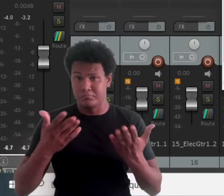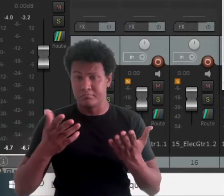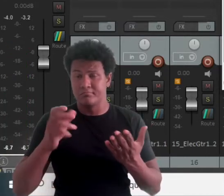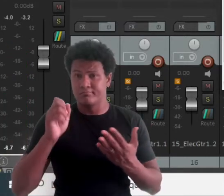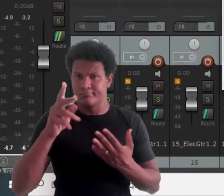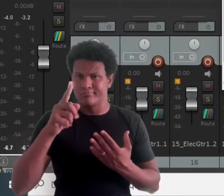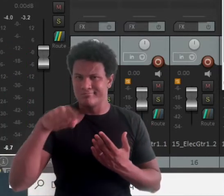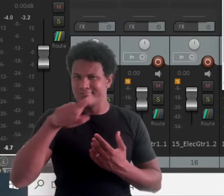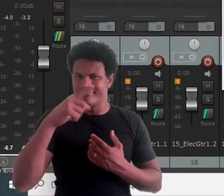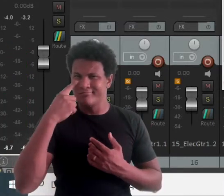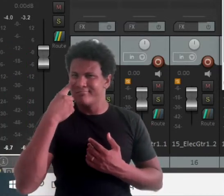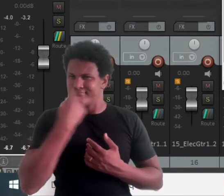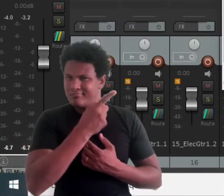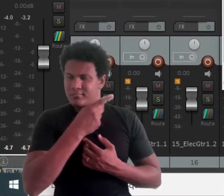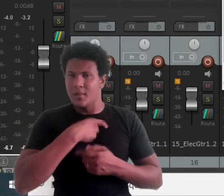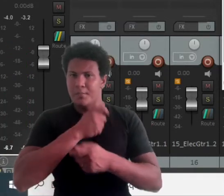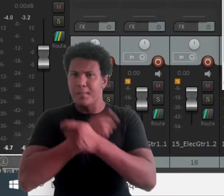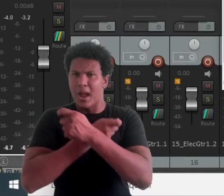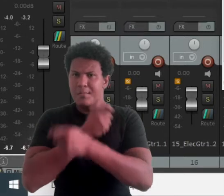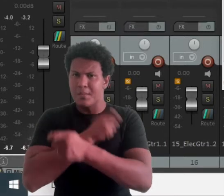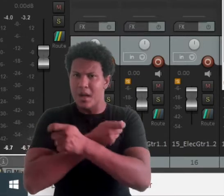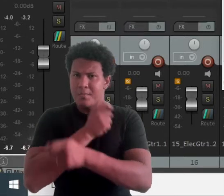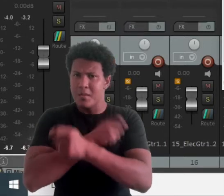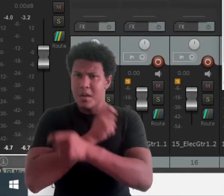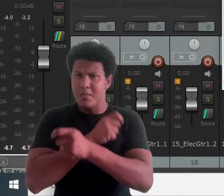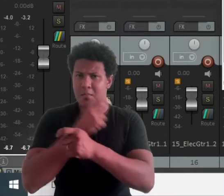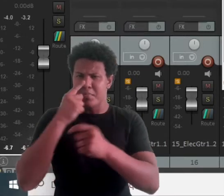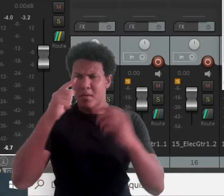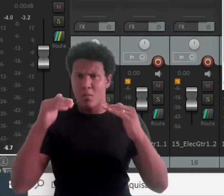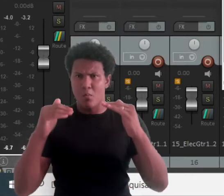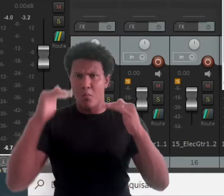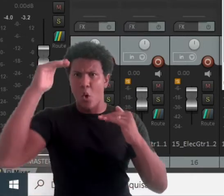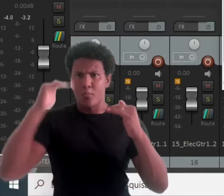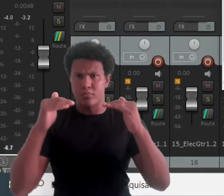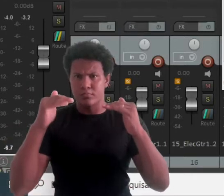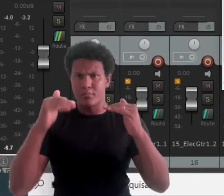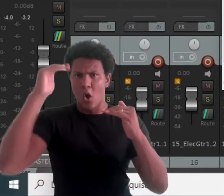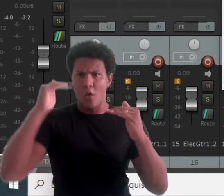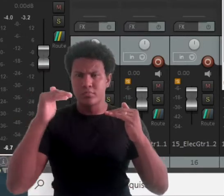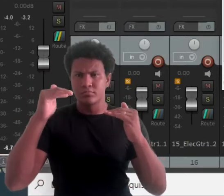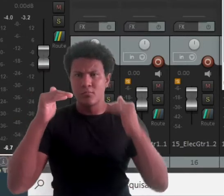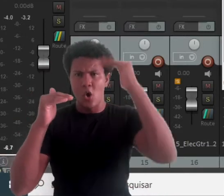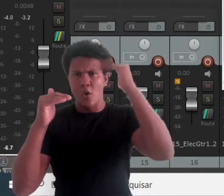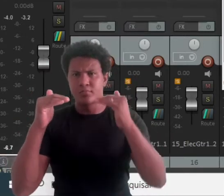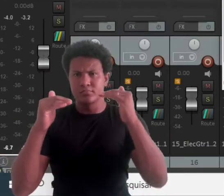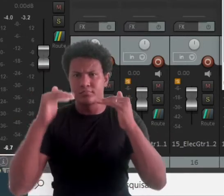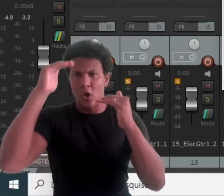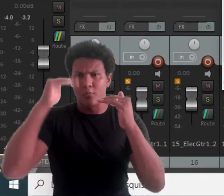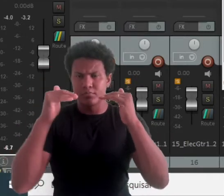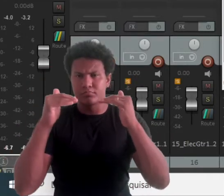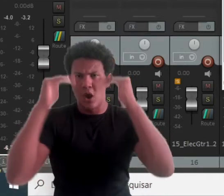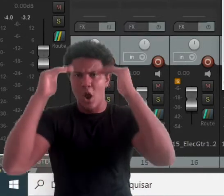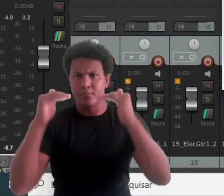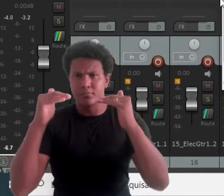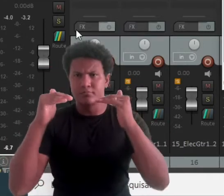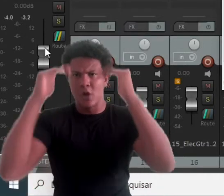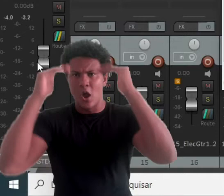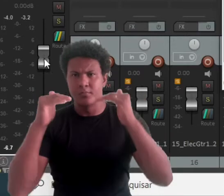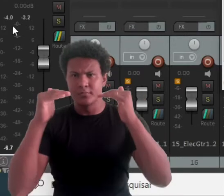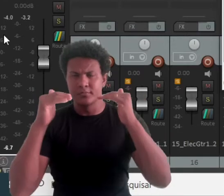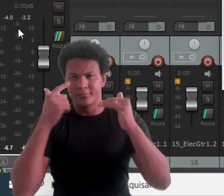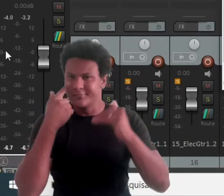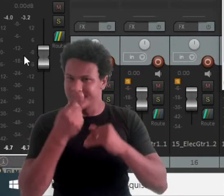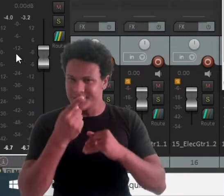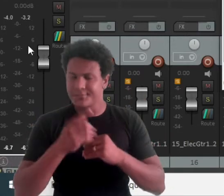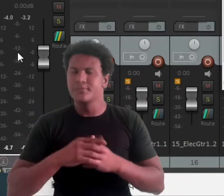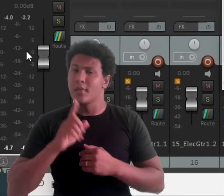Pronto, vocês estão vendo aqui, né, ó, que eu limitei aqui a caixa, tá? Vou soltar de novo, vocês vão ver